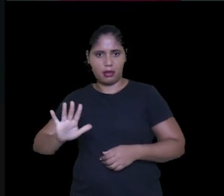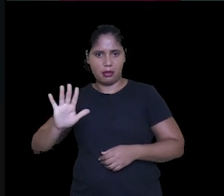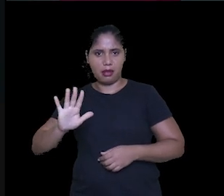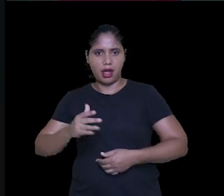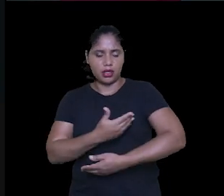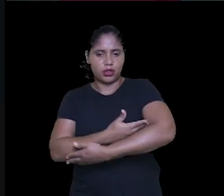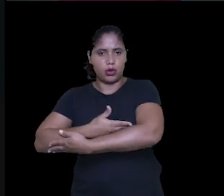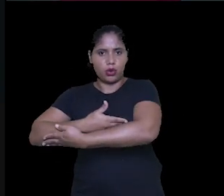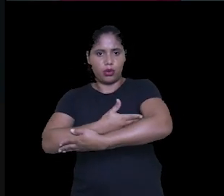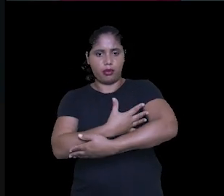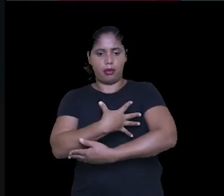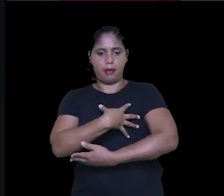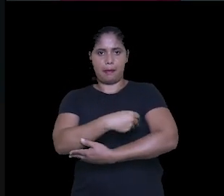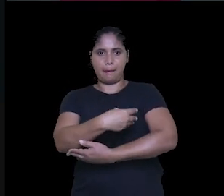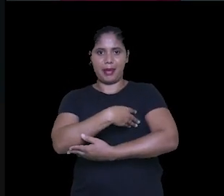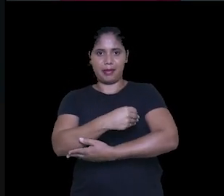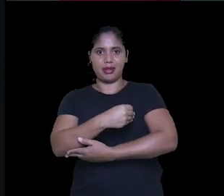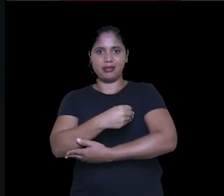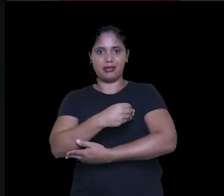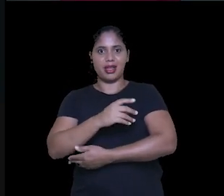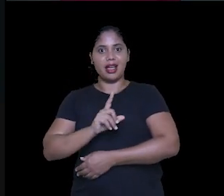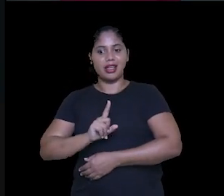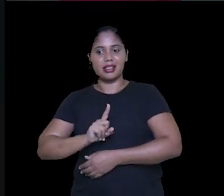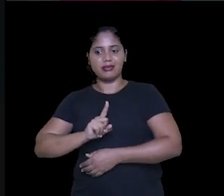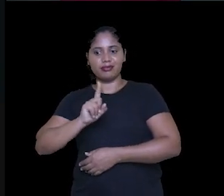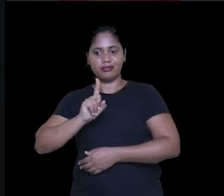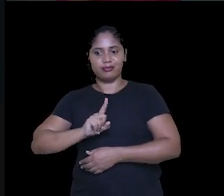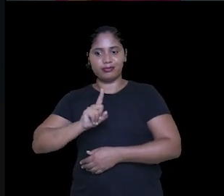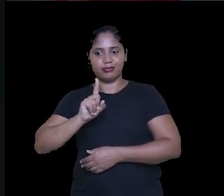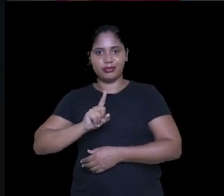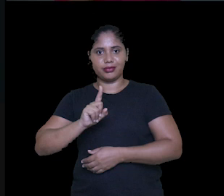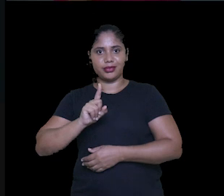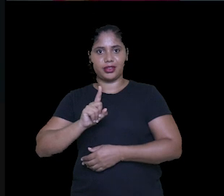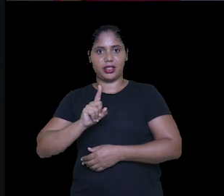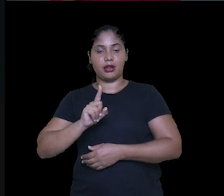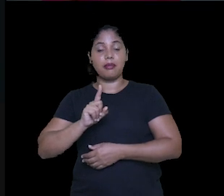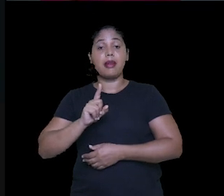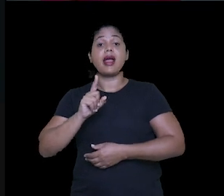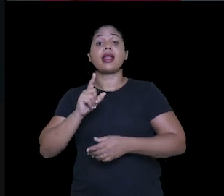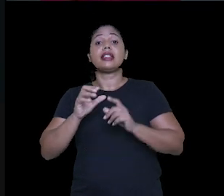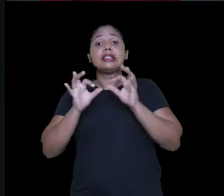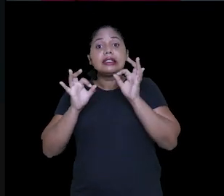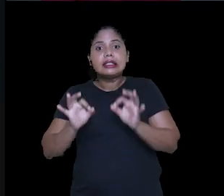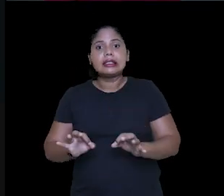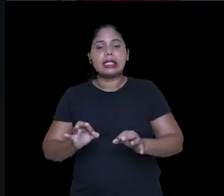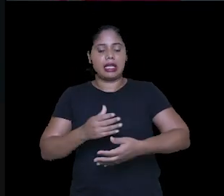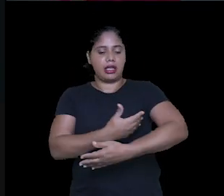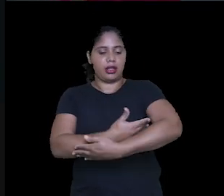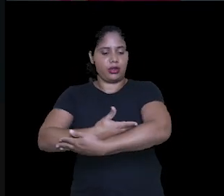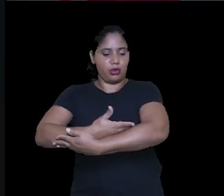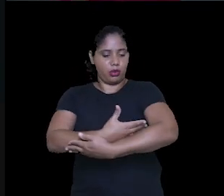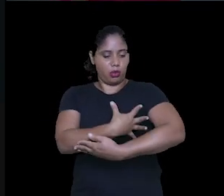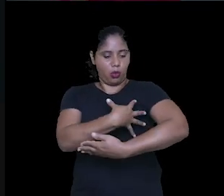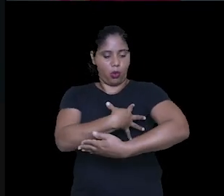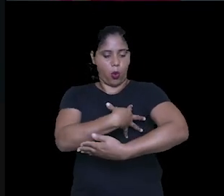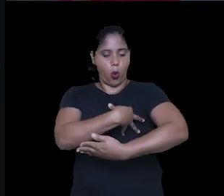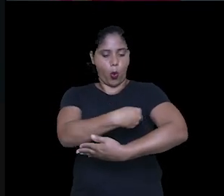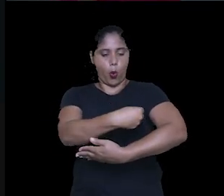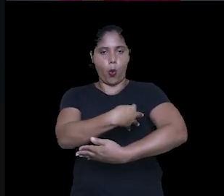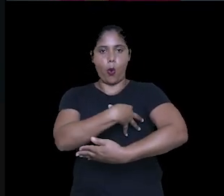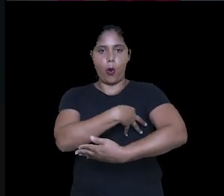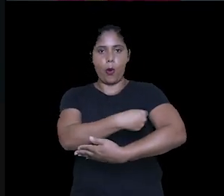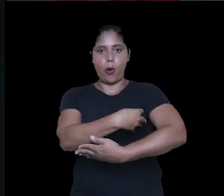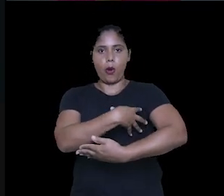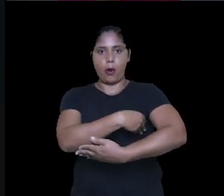boquinha, né? O queixo do bebê, ele deve estar tocando na mama, mas o nariz, ele deve estar livre. Ele não